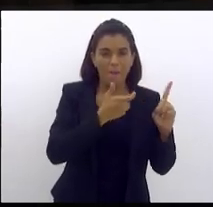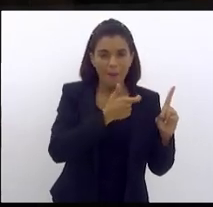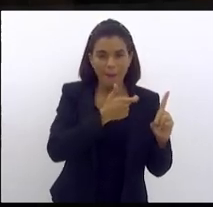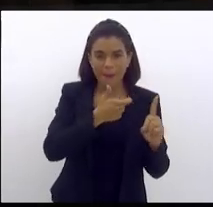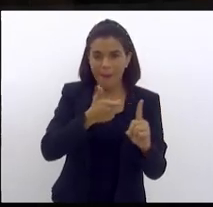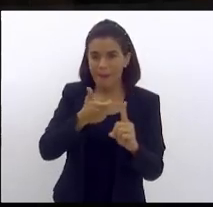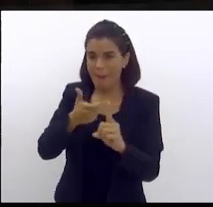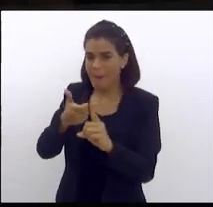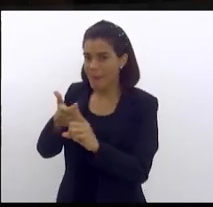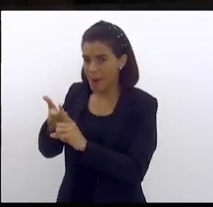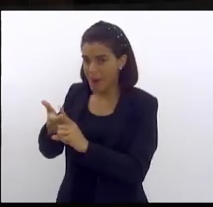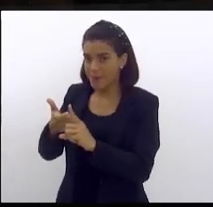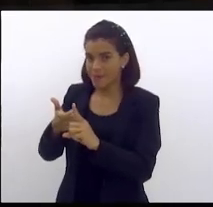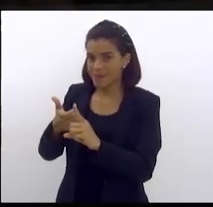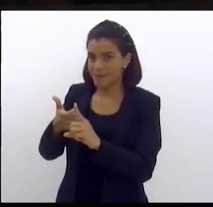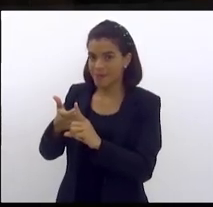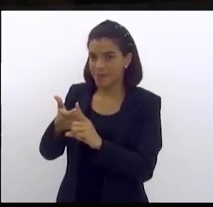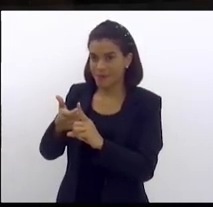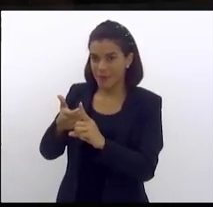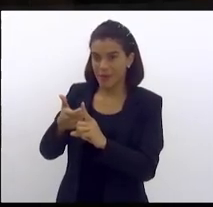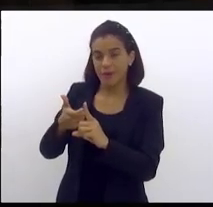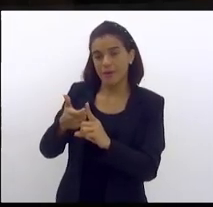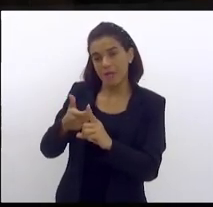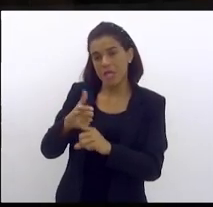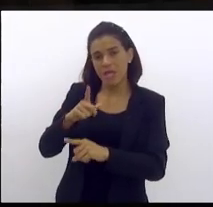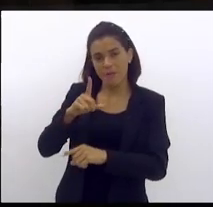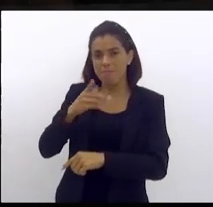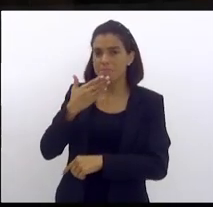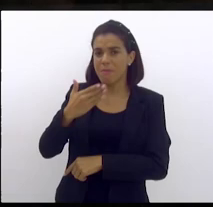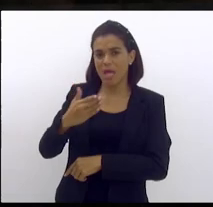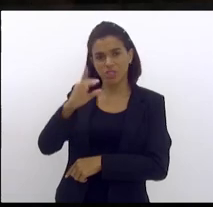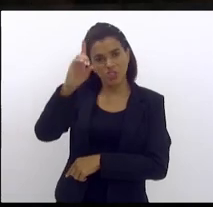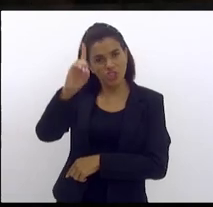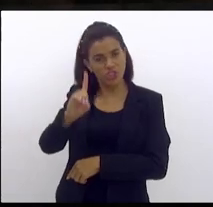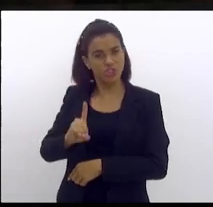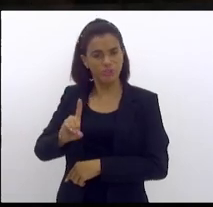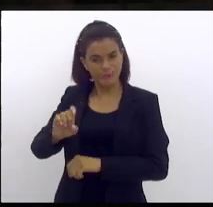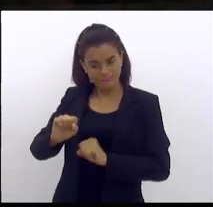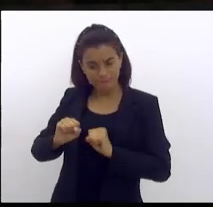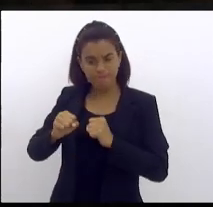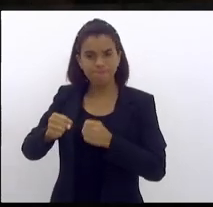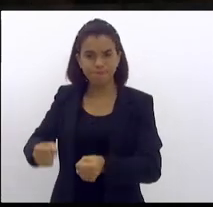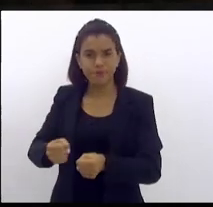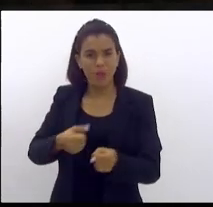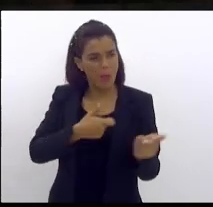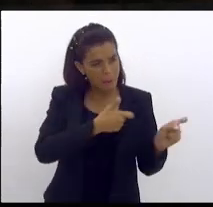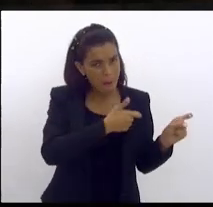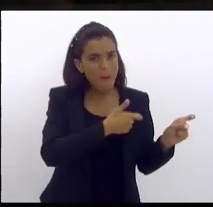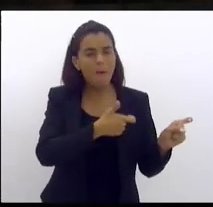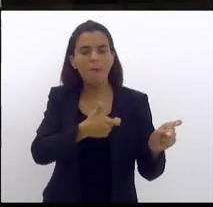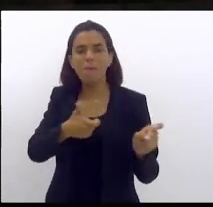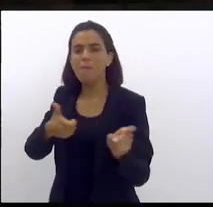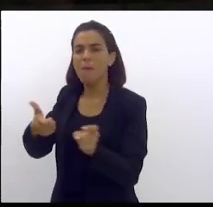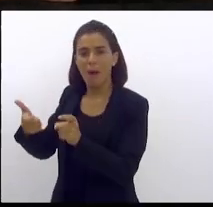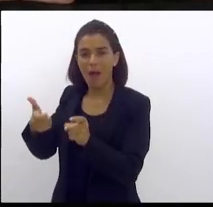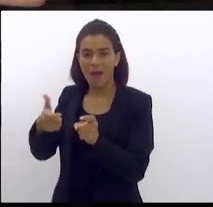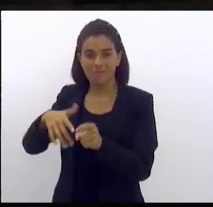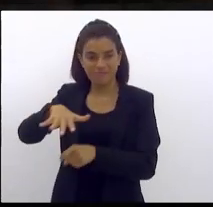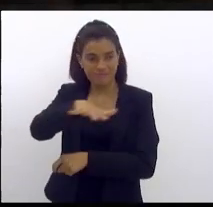e o seu direito de defesa causando evidentemente um estrago